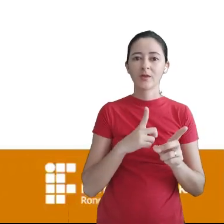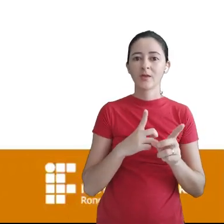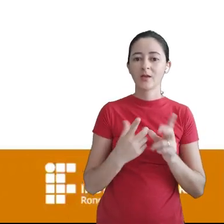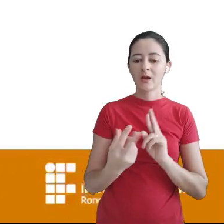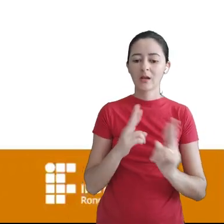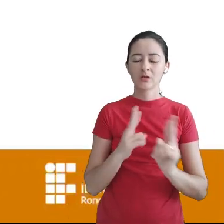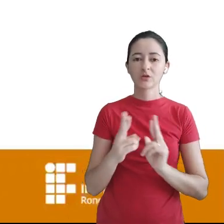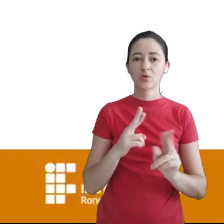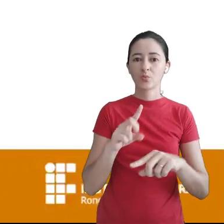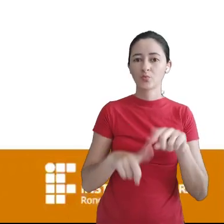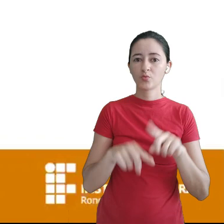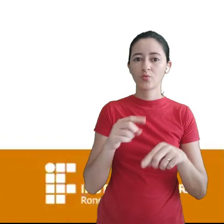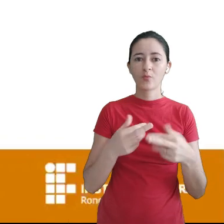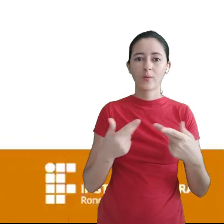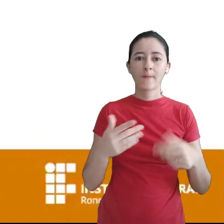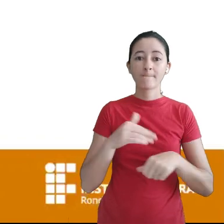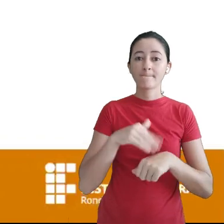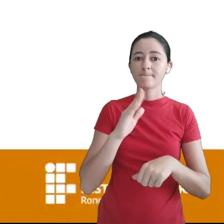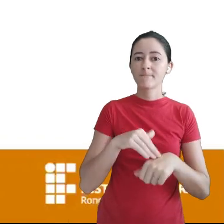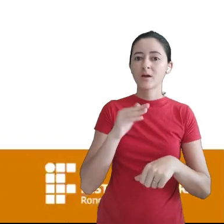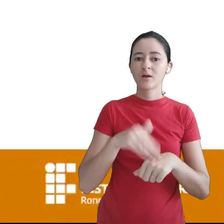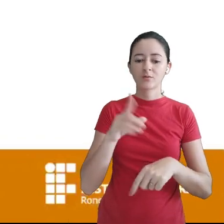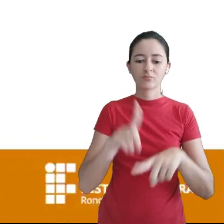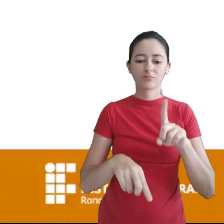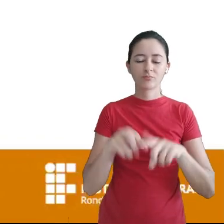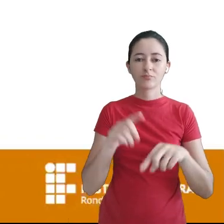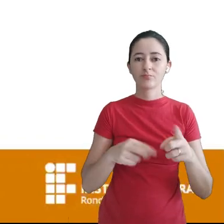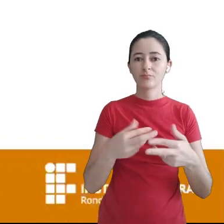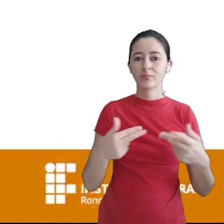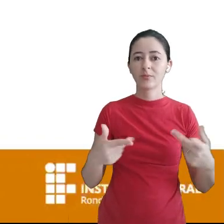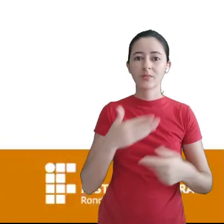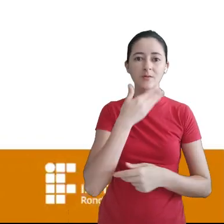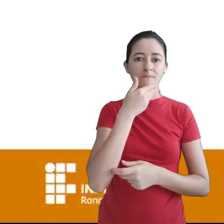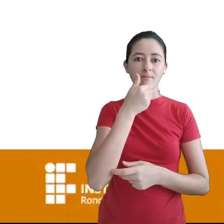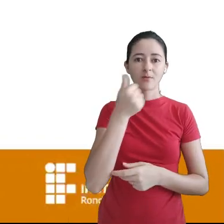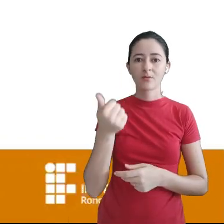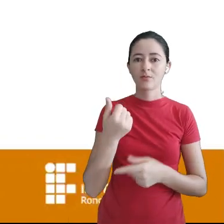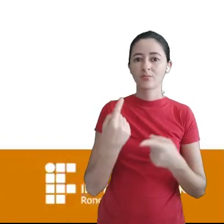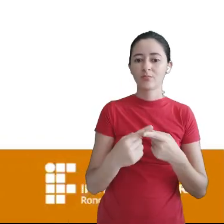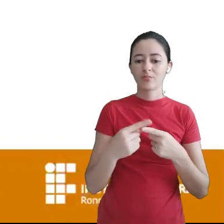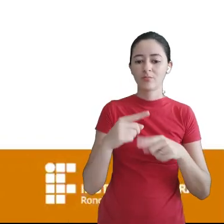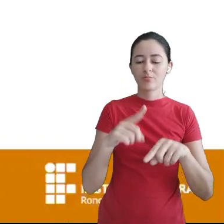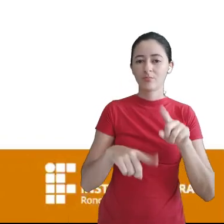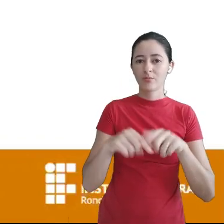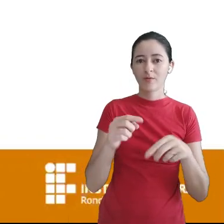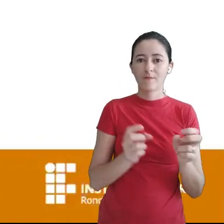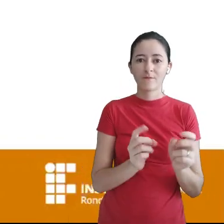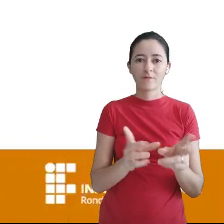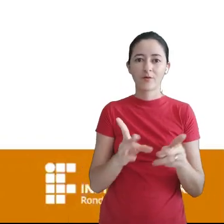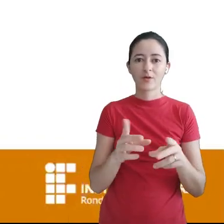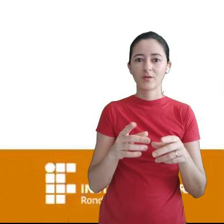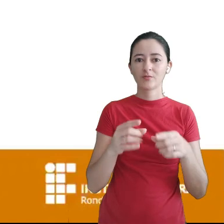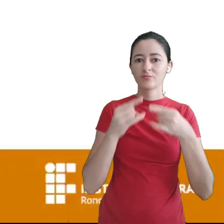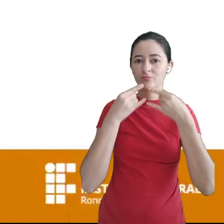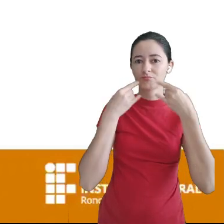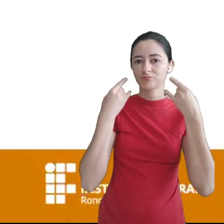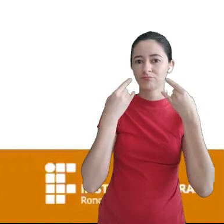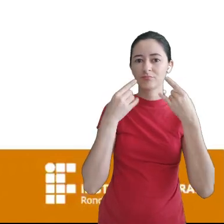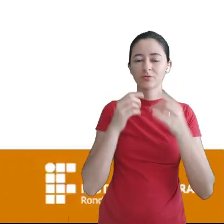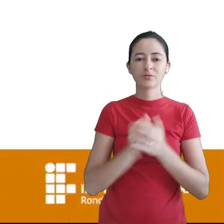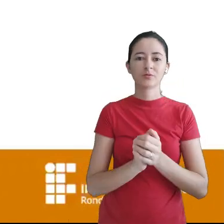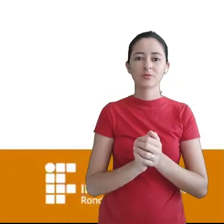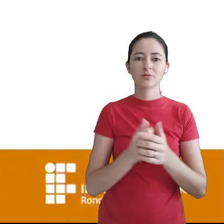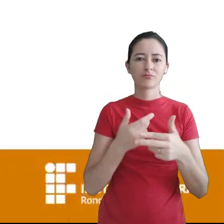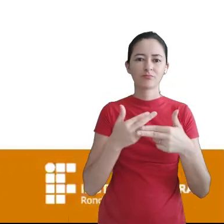Uma venda está relacionada a vários produtos. Quanto mais produtos estiver relacionado a uma venda, melhor, né? Vai vendê-la a vários produtos.